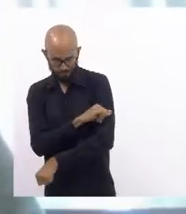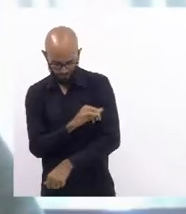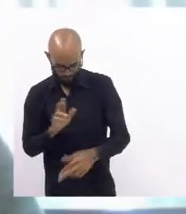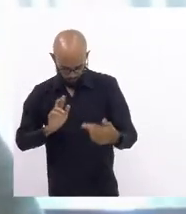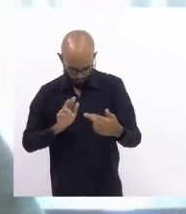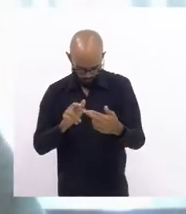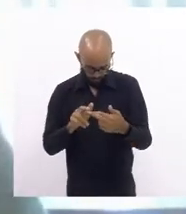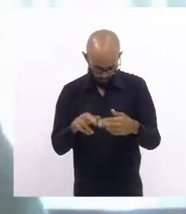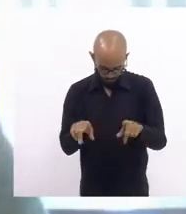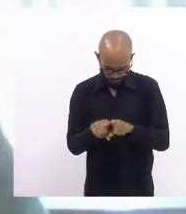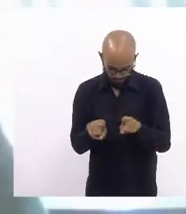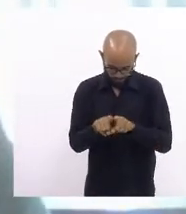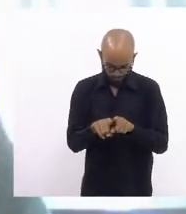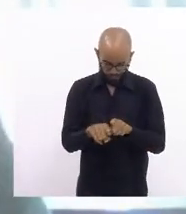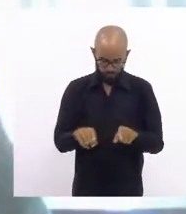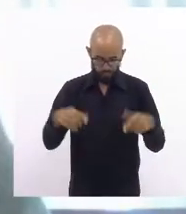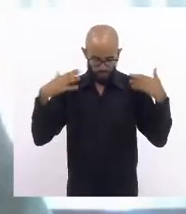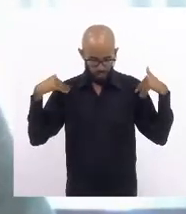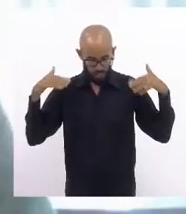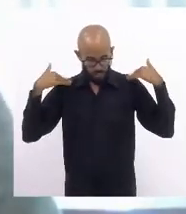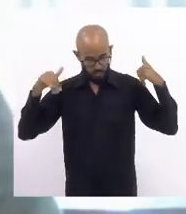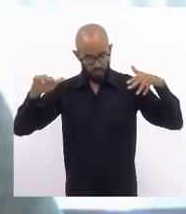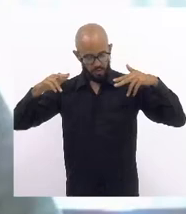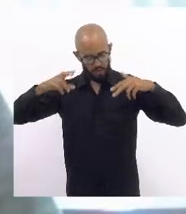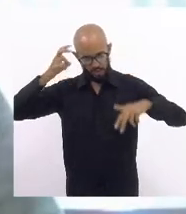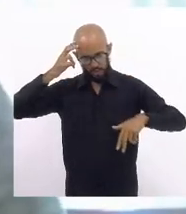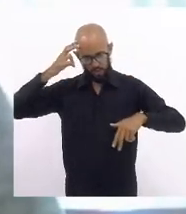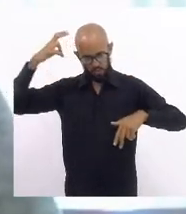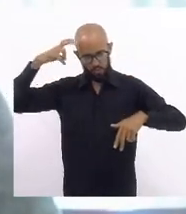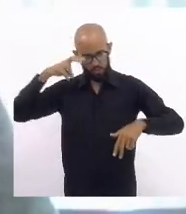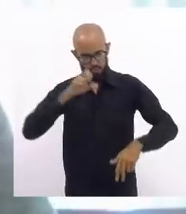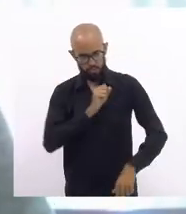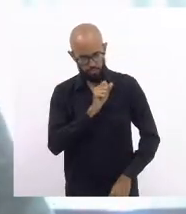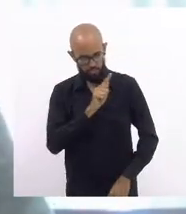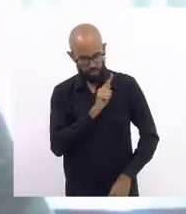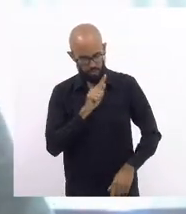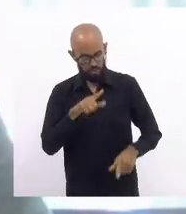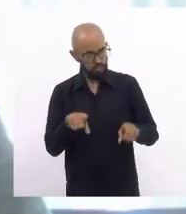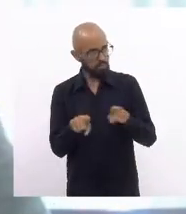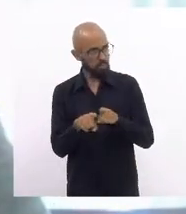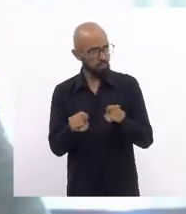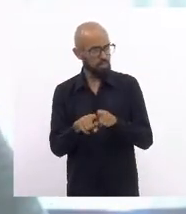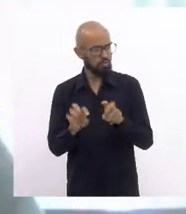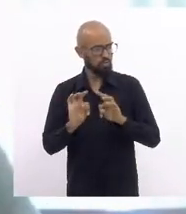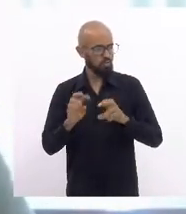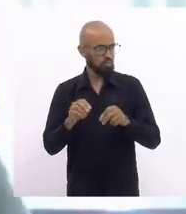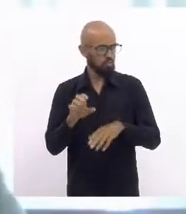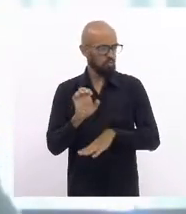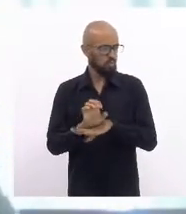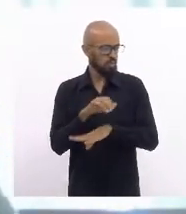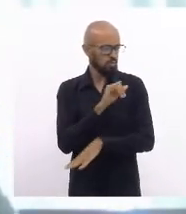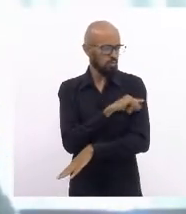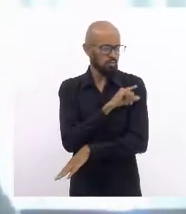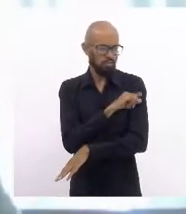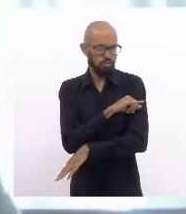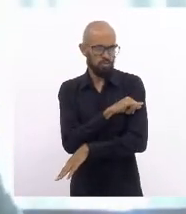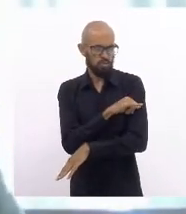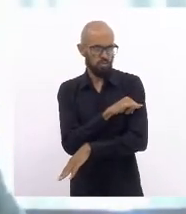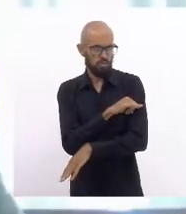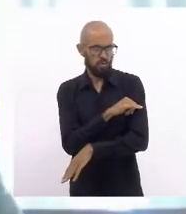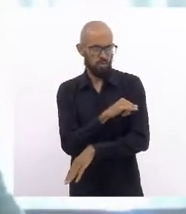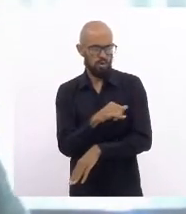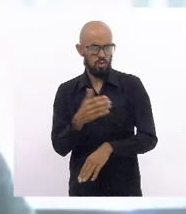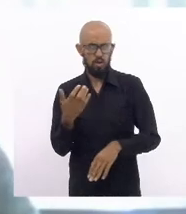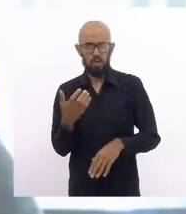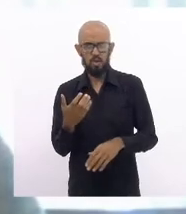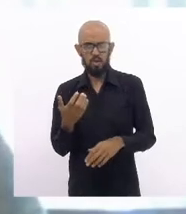ponto de vista do lazer e da cultura para o município de São Gonçalo e para todo o Estado do Rio de Janeiro. Eu quero discordar muito aqui do